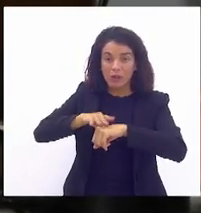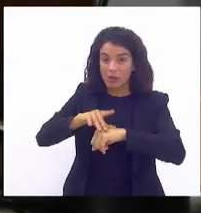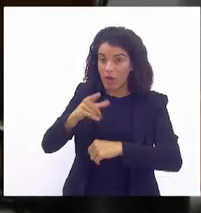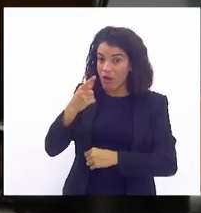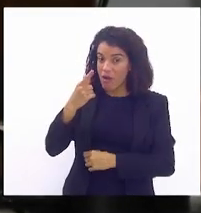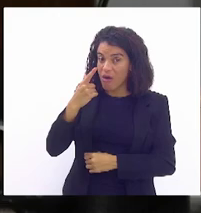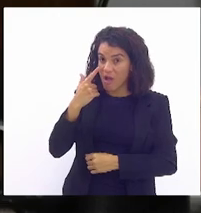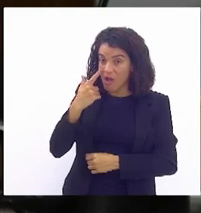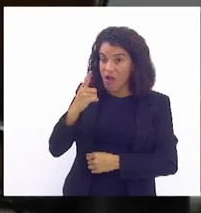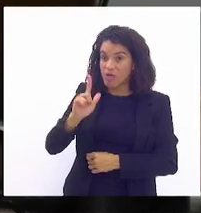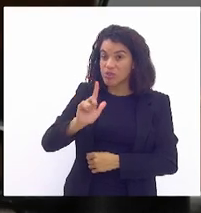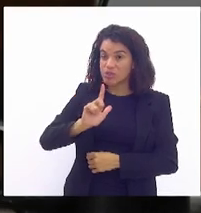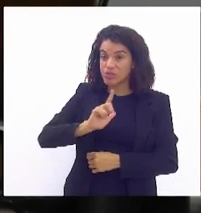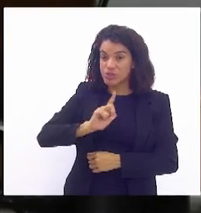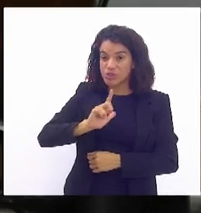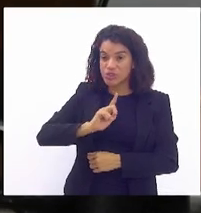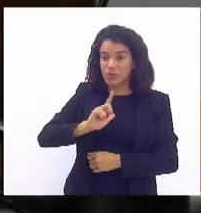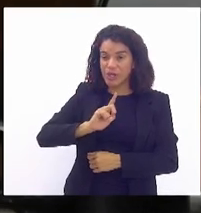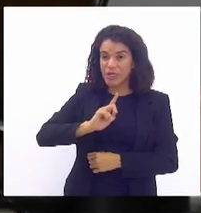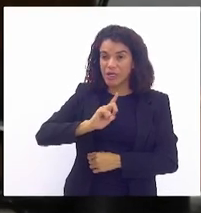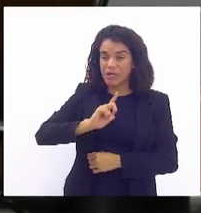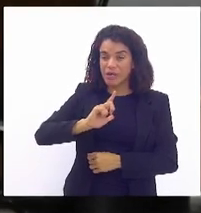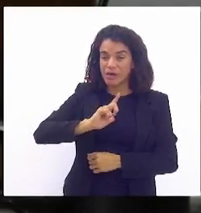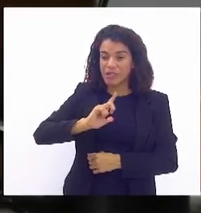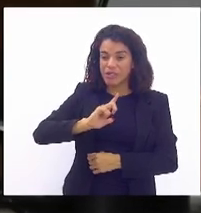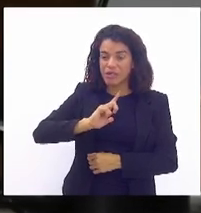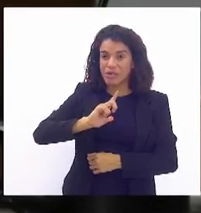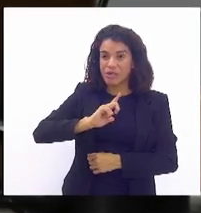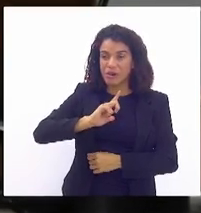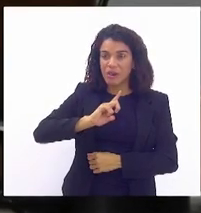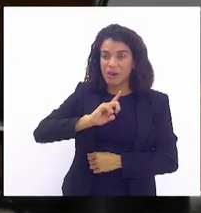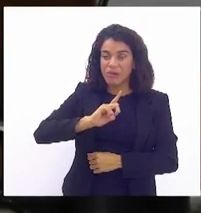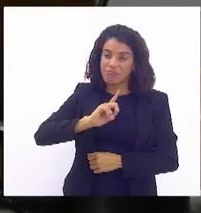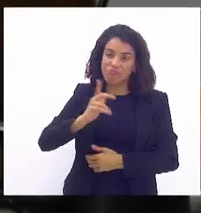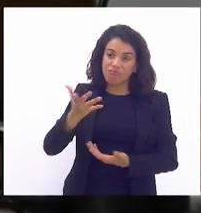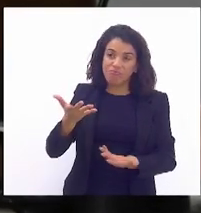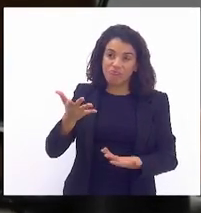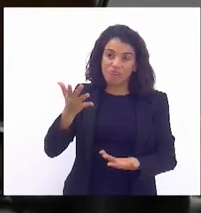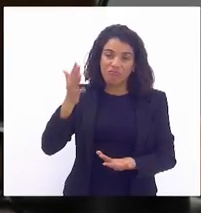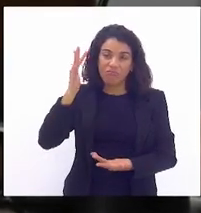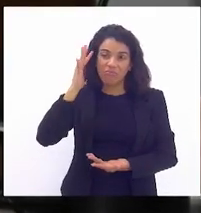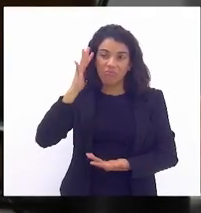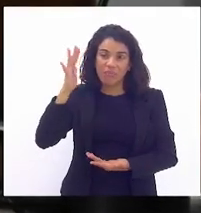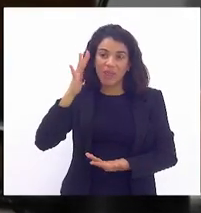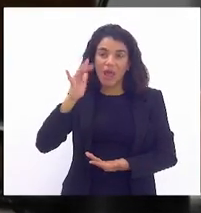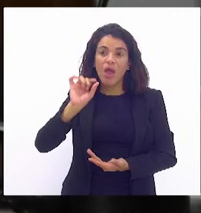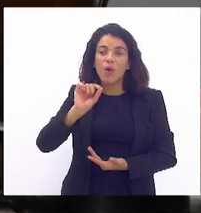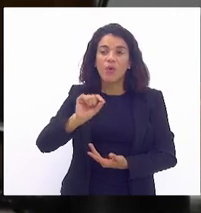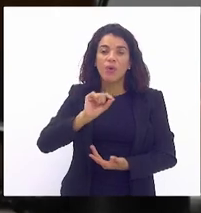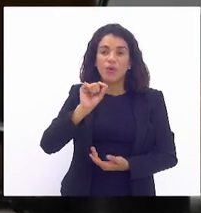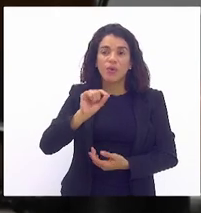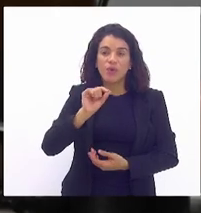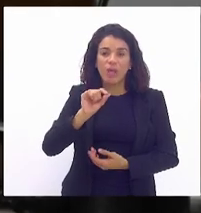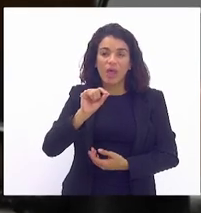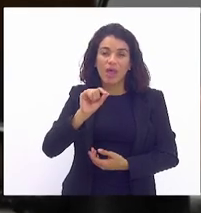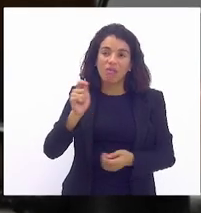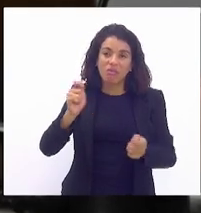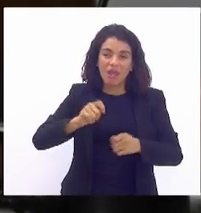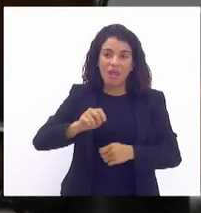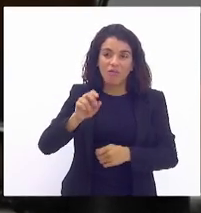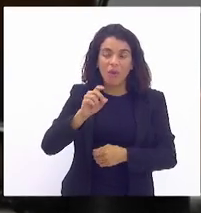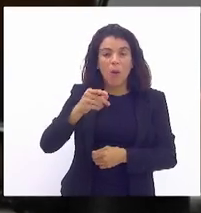porque tinham todos os laudos comprovando, teoricamente comprovando, que aquilo era seguro para utilização. Mas o